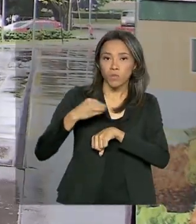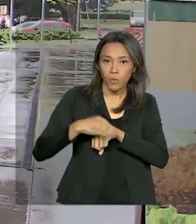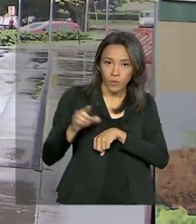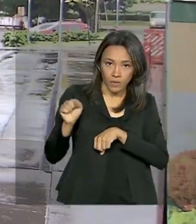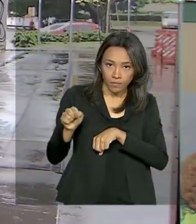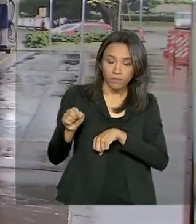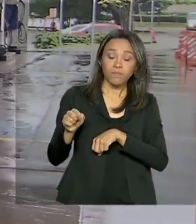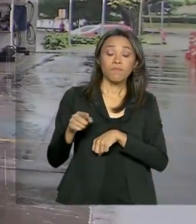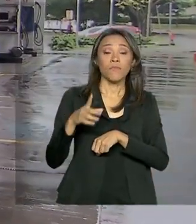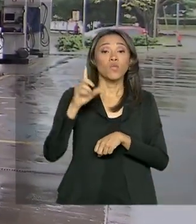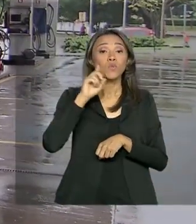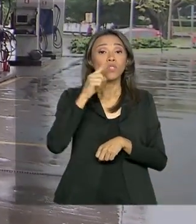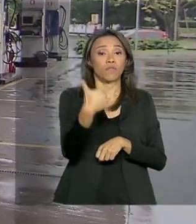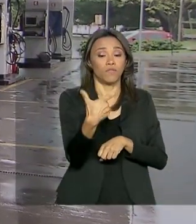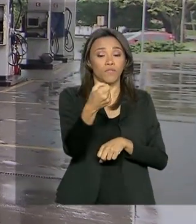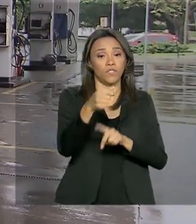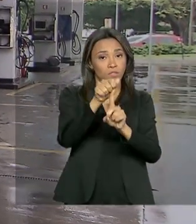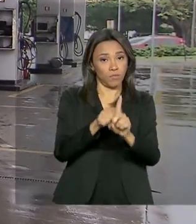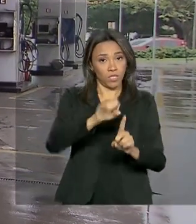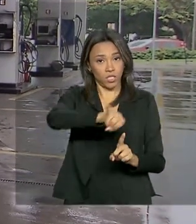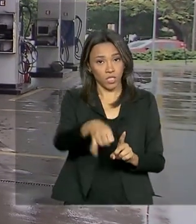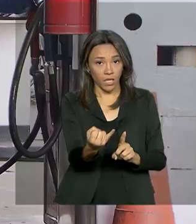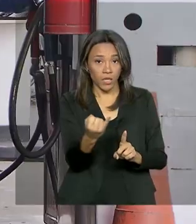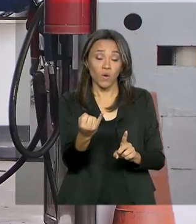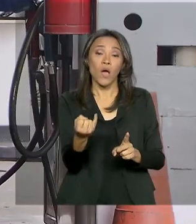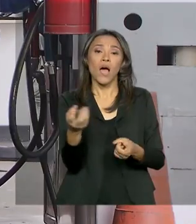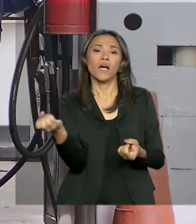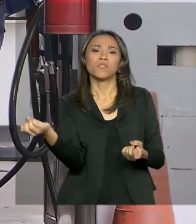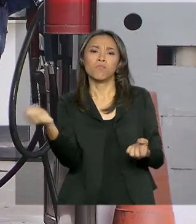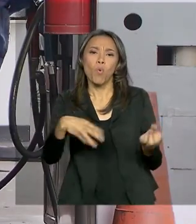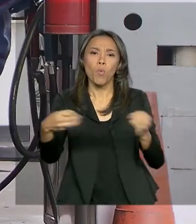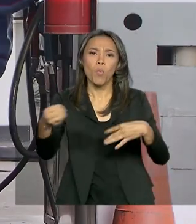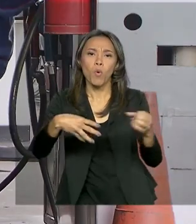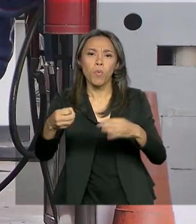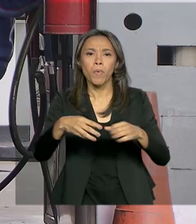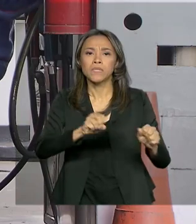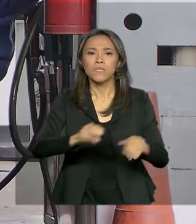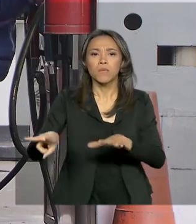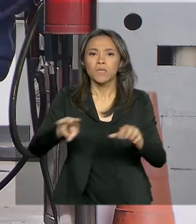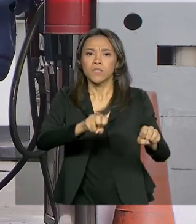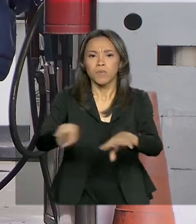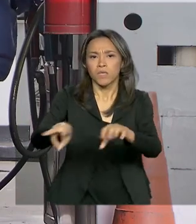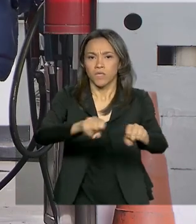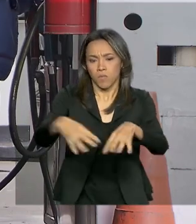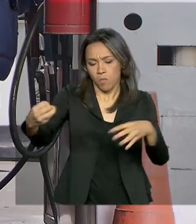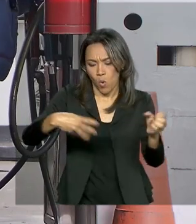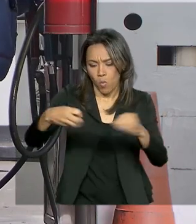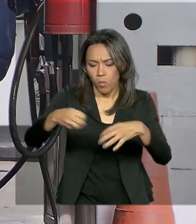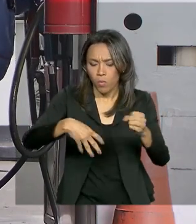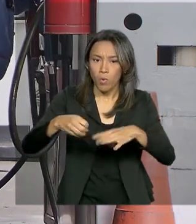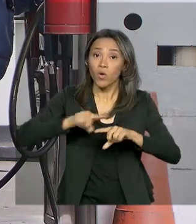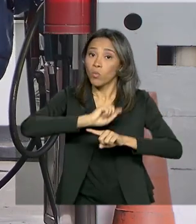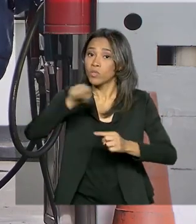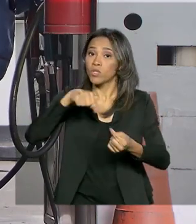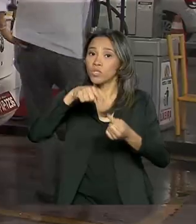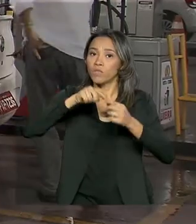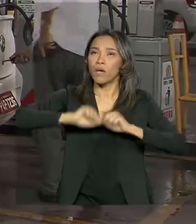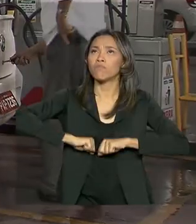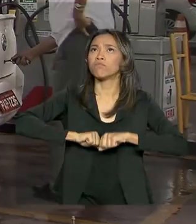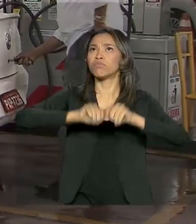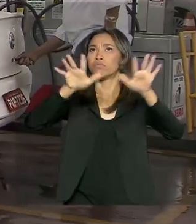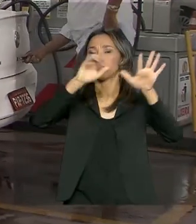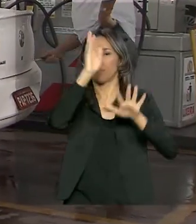A partir de 20 de janeiro, as atualizações serão semanais e a ideia é ampliar para todo o país. O